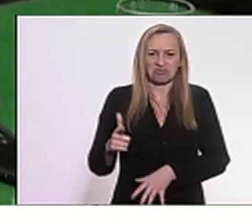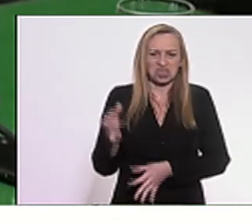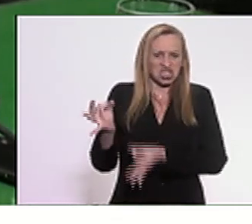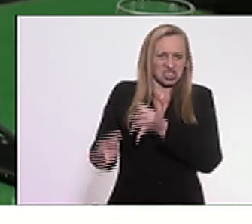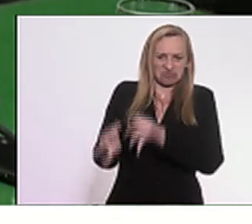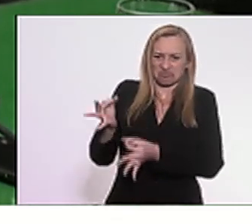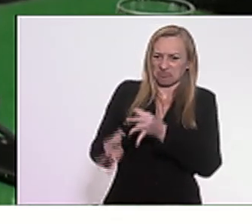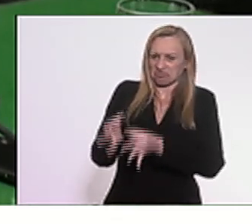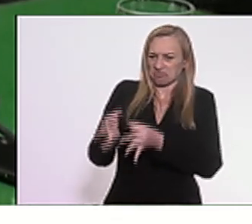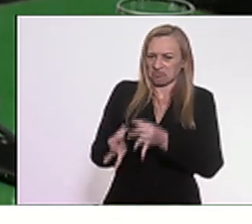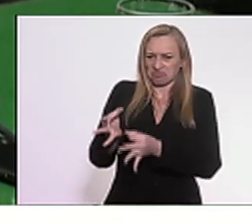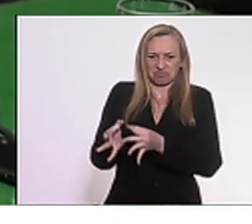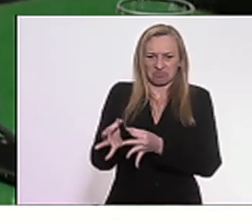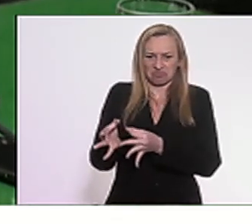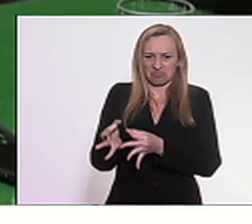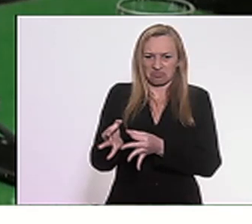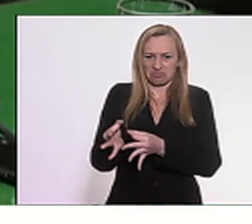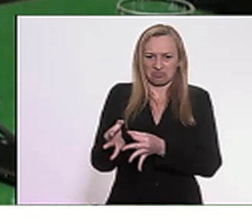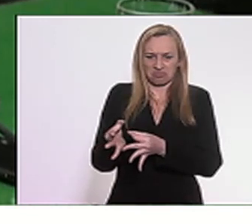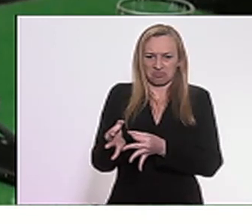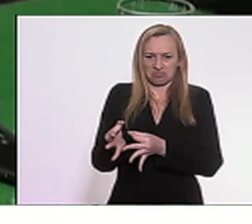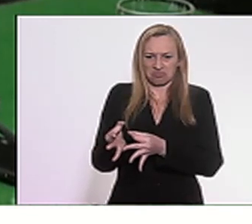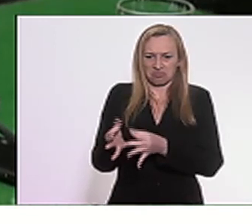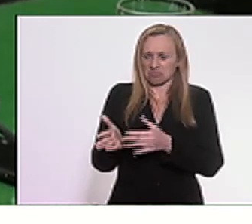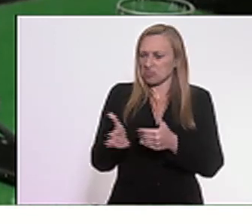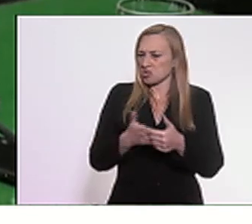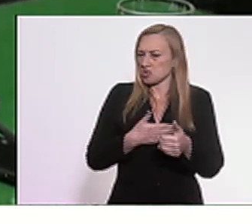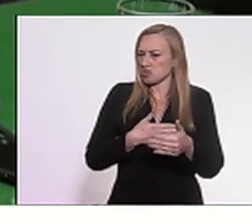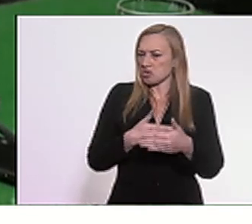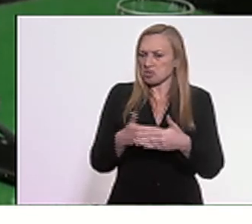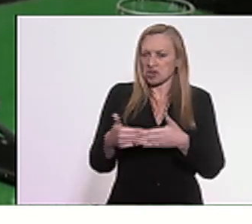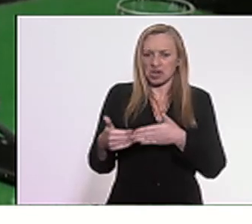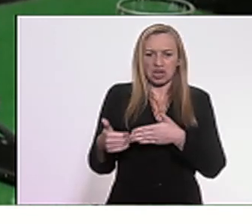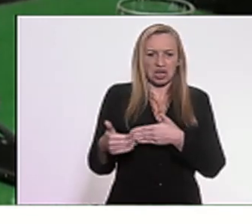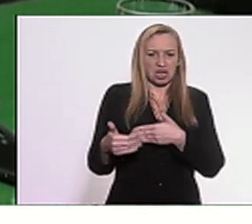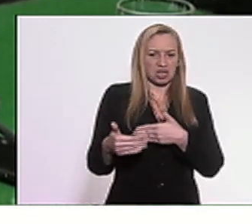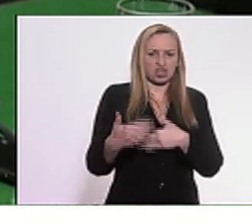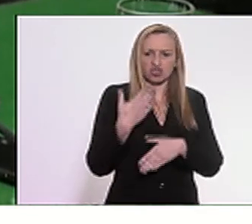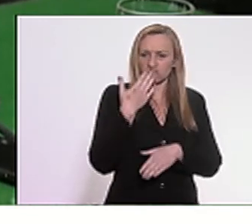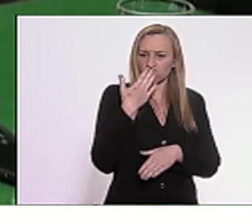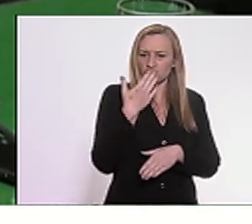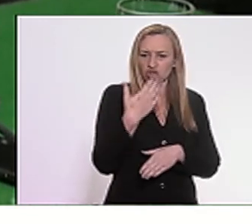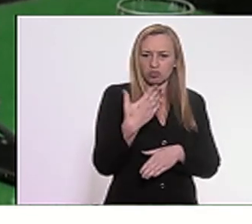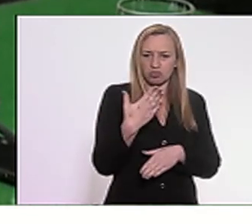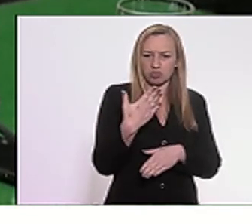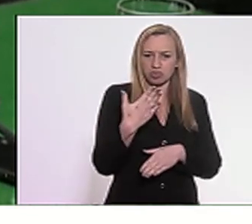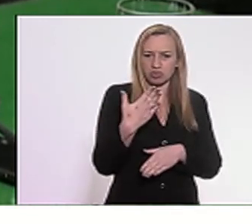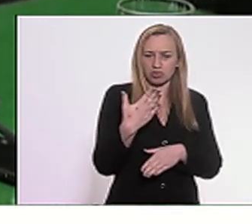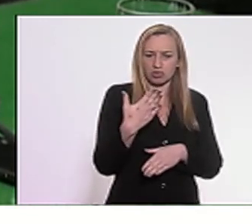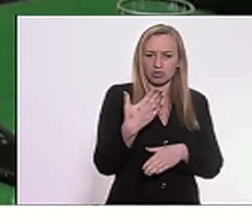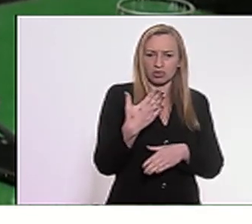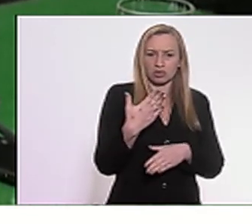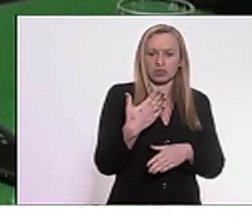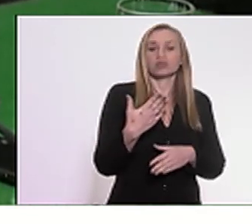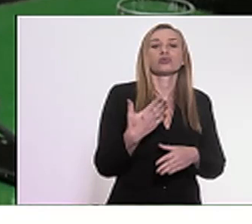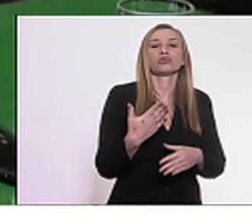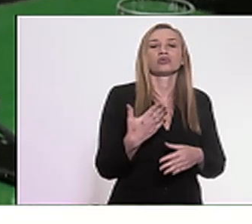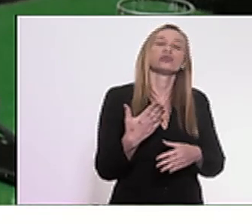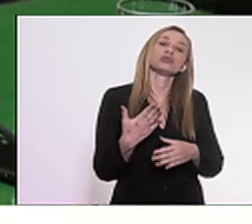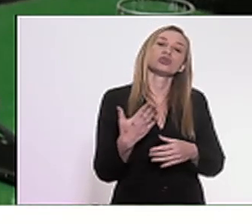Promotor, magistrado, se tiver assédio e eu tiver condição e maioria